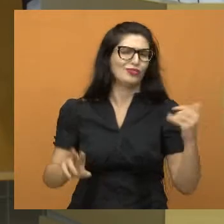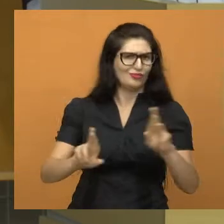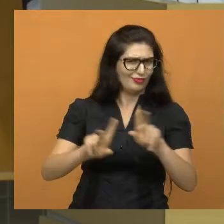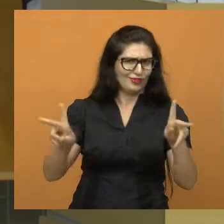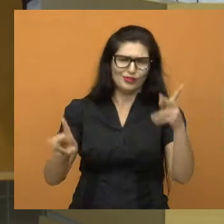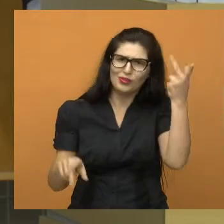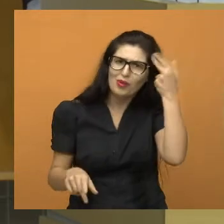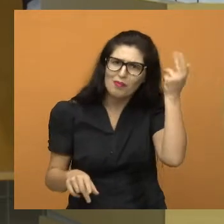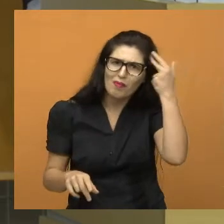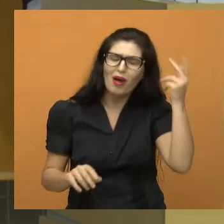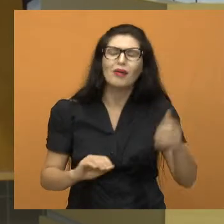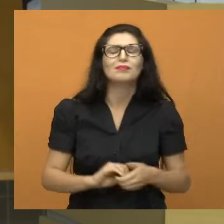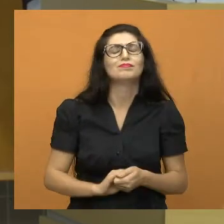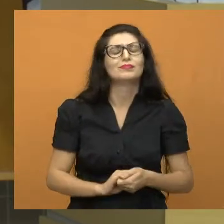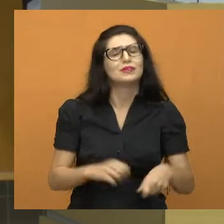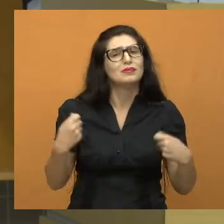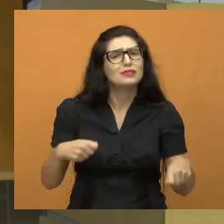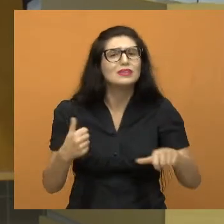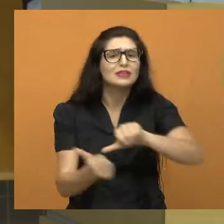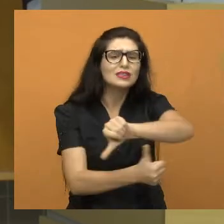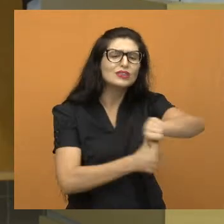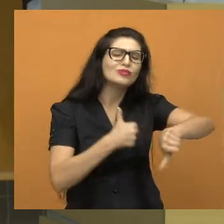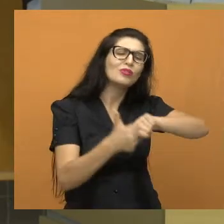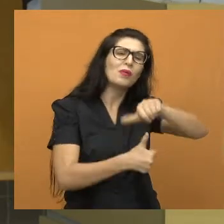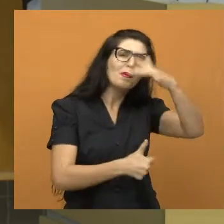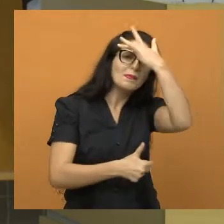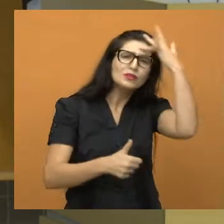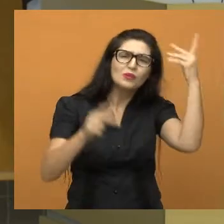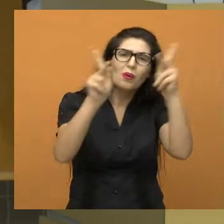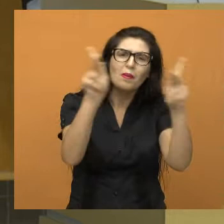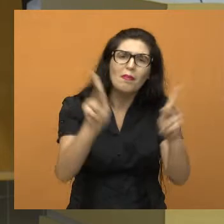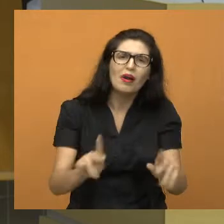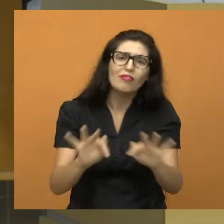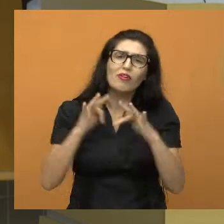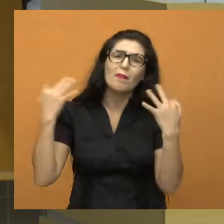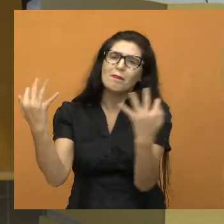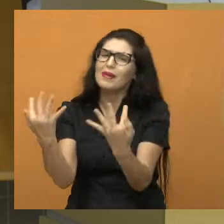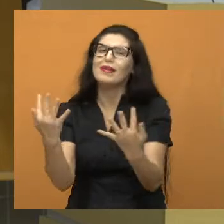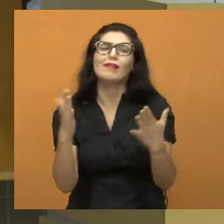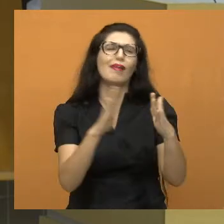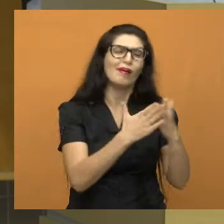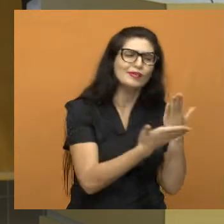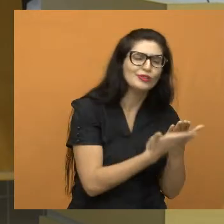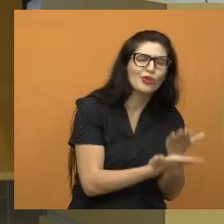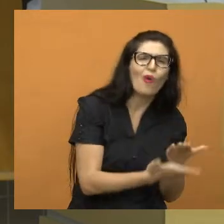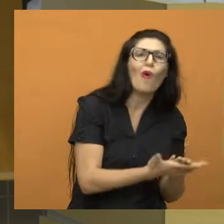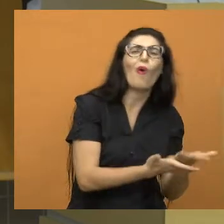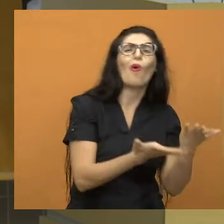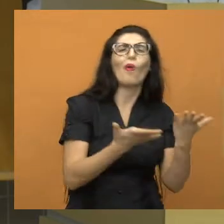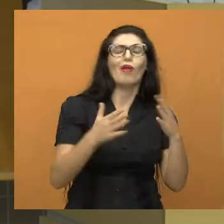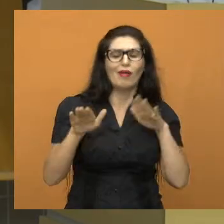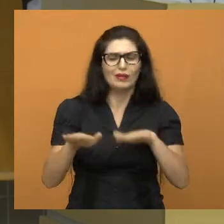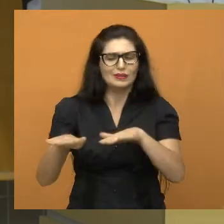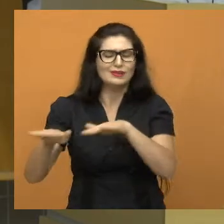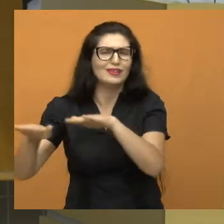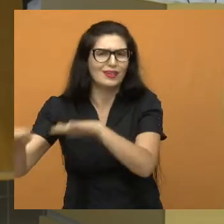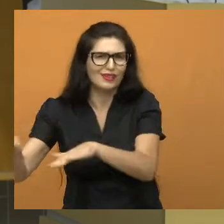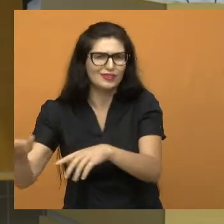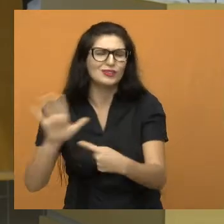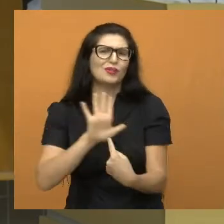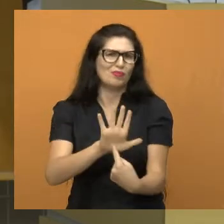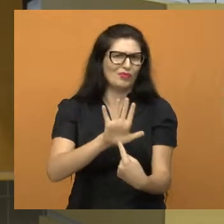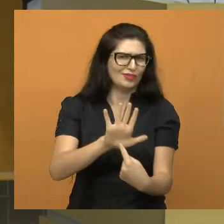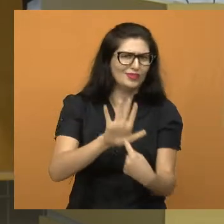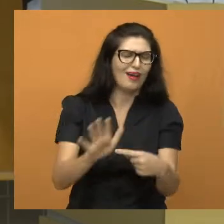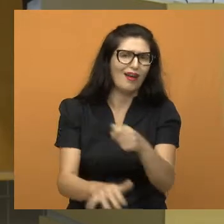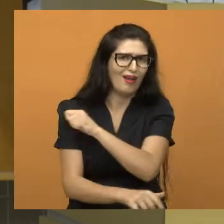promover ações que nos transformam agentes de paz na família, na escola e no trânsito. Mostrar aos nossos alunos